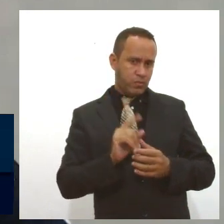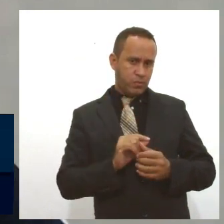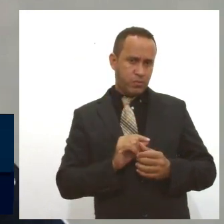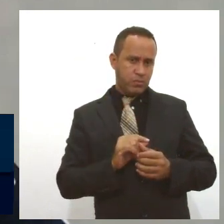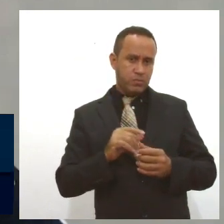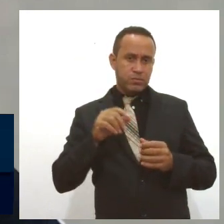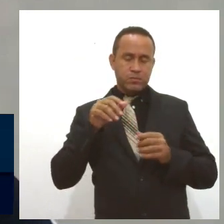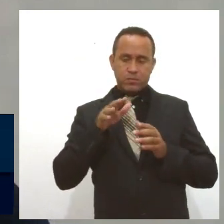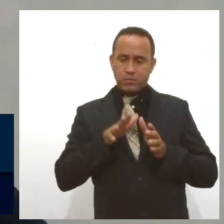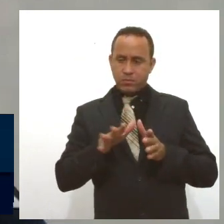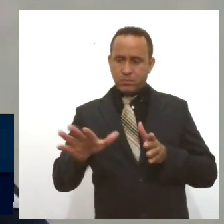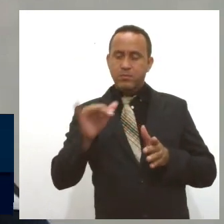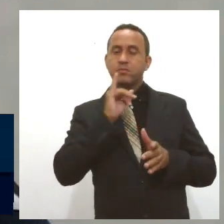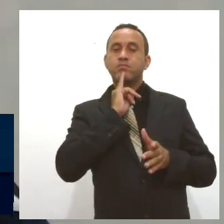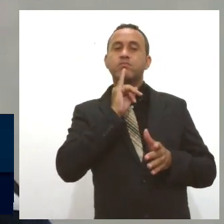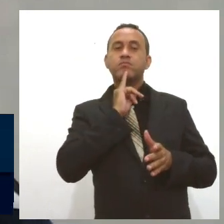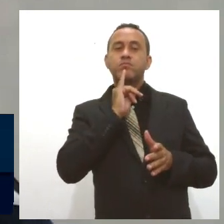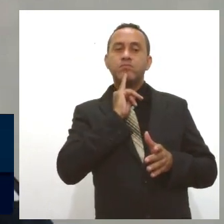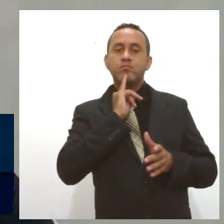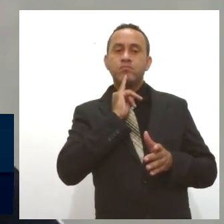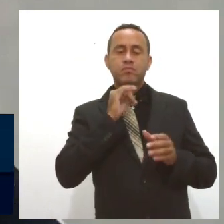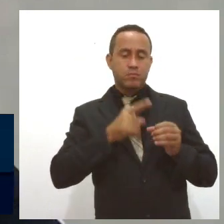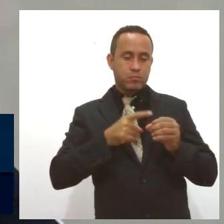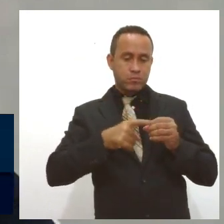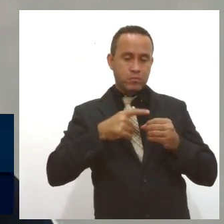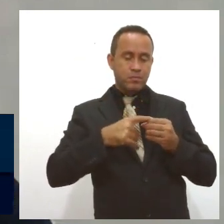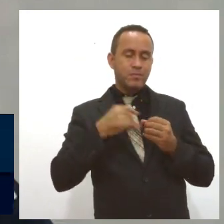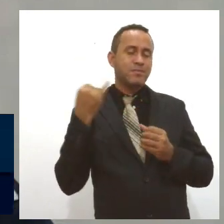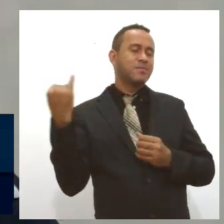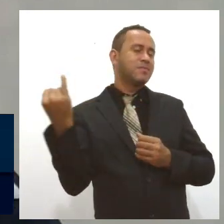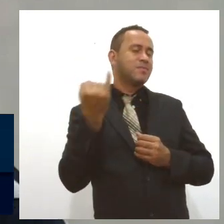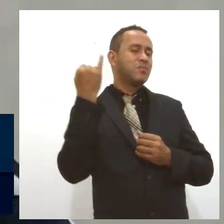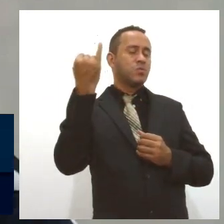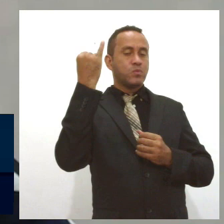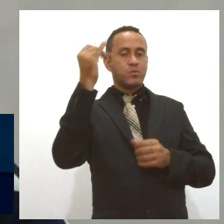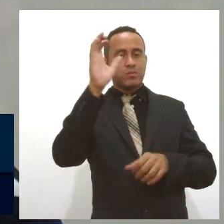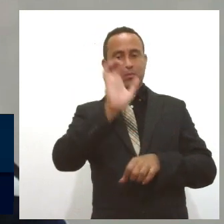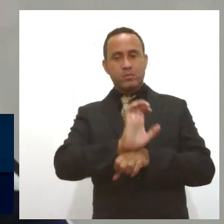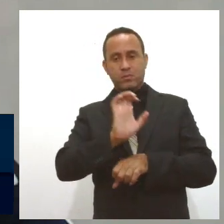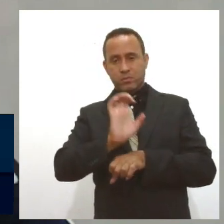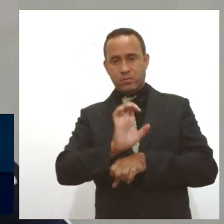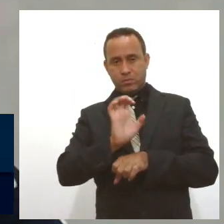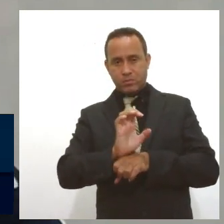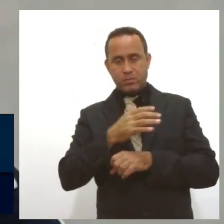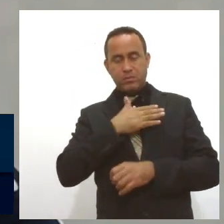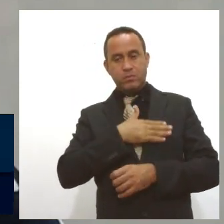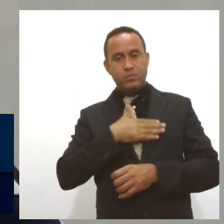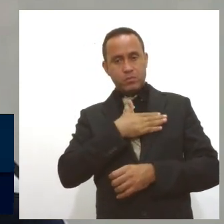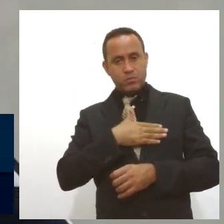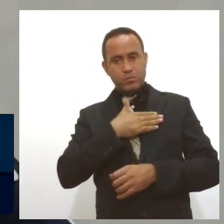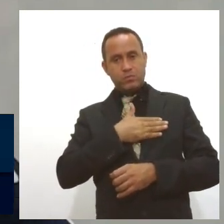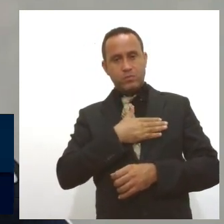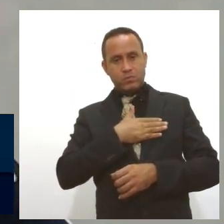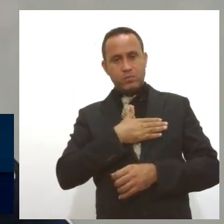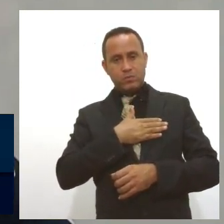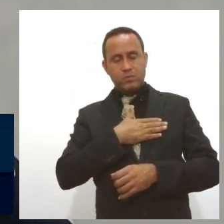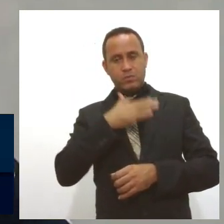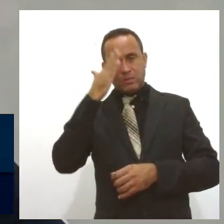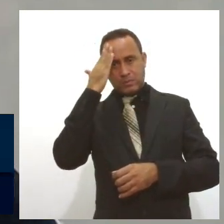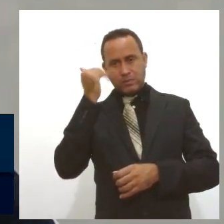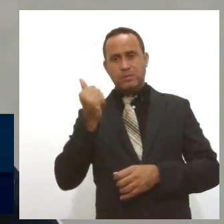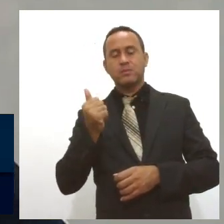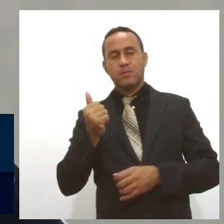o município de Itabaiana, um município importante do nosso estado. Gostaria de